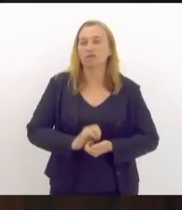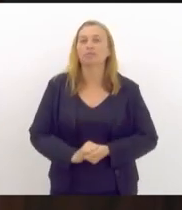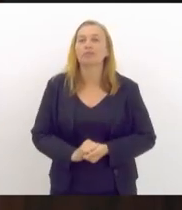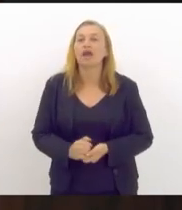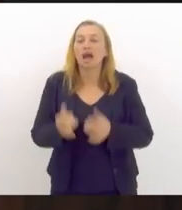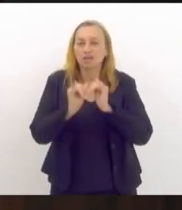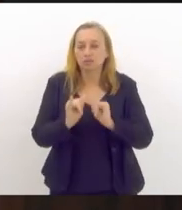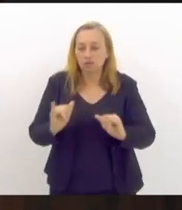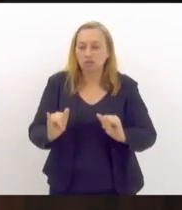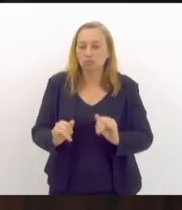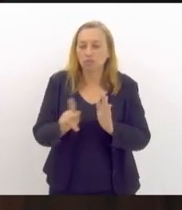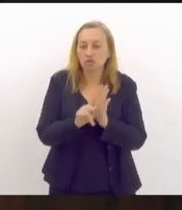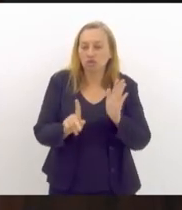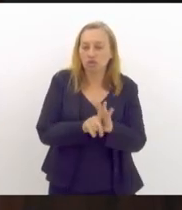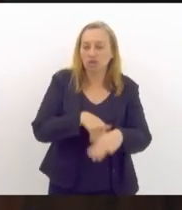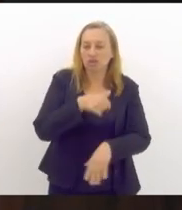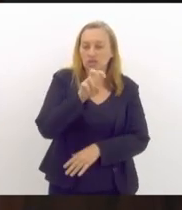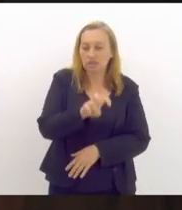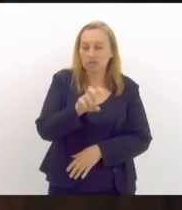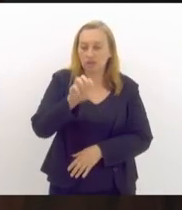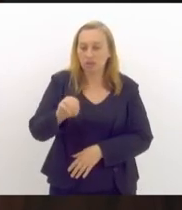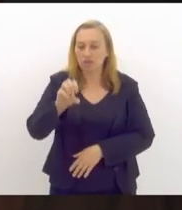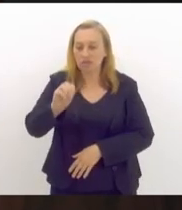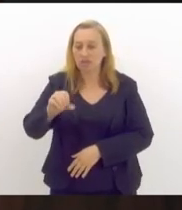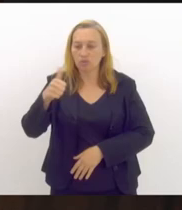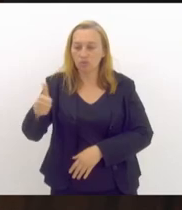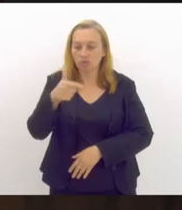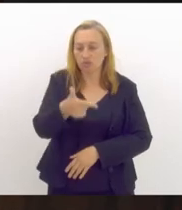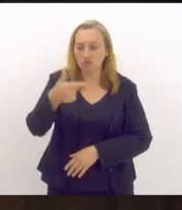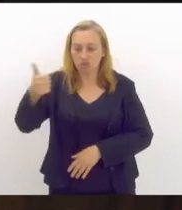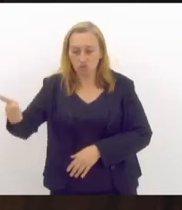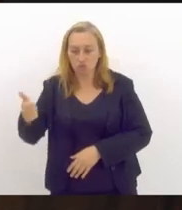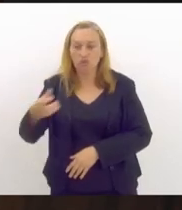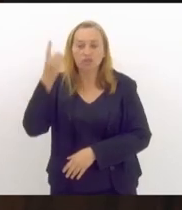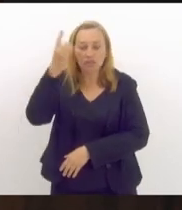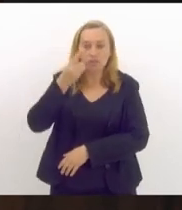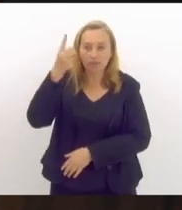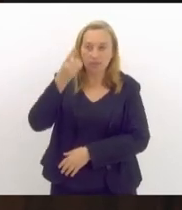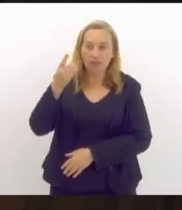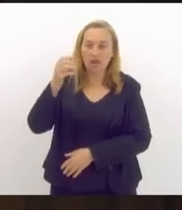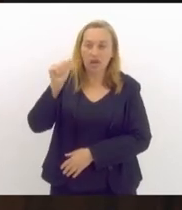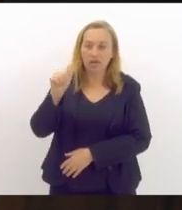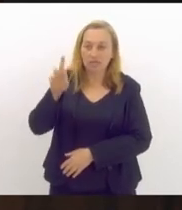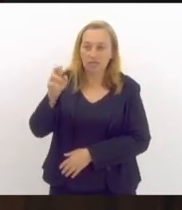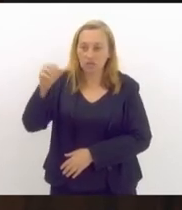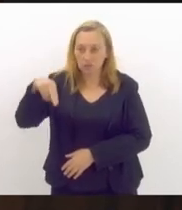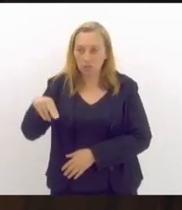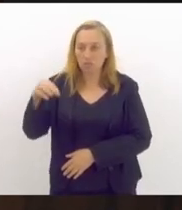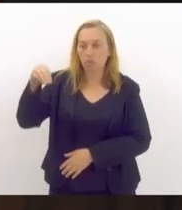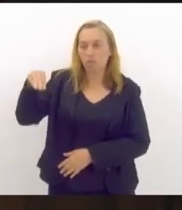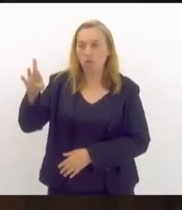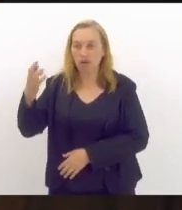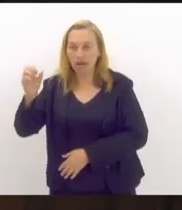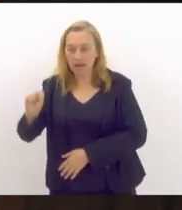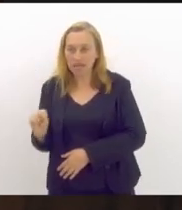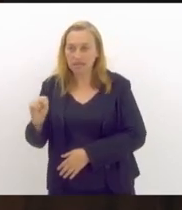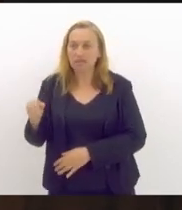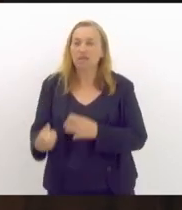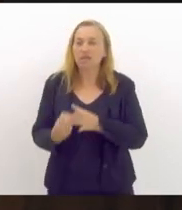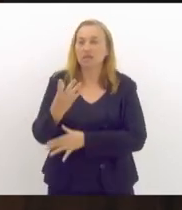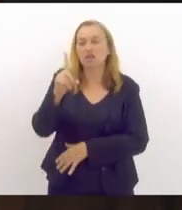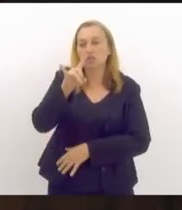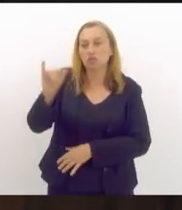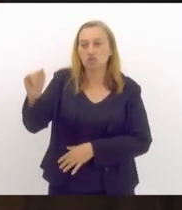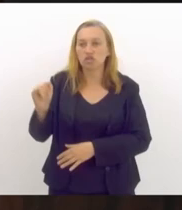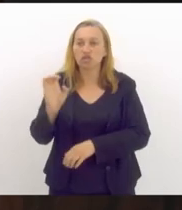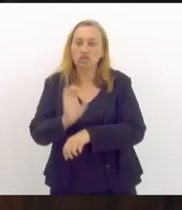anuncia o projeto de lei nº 5001 de 21 de autoria do deputado Anderson Moraes que cria o dia